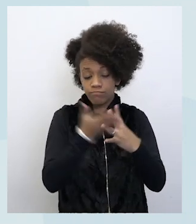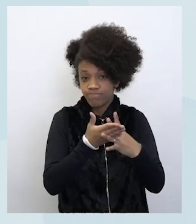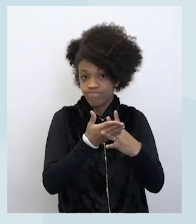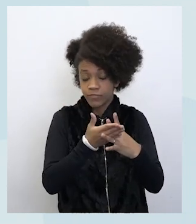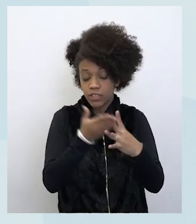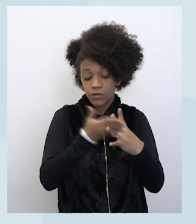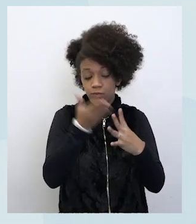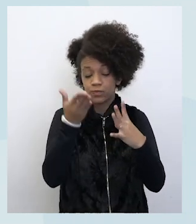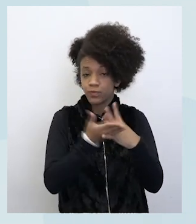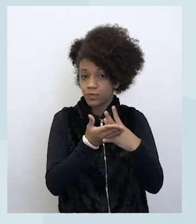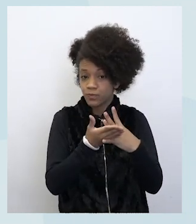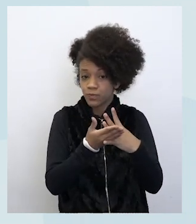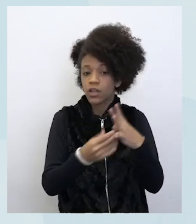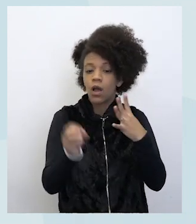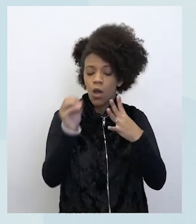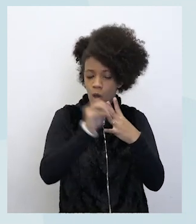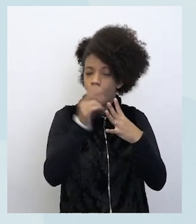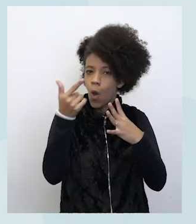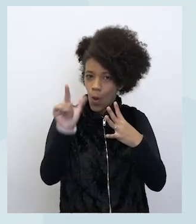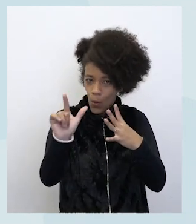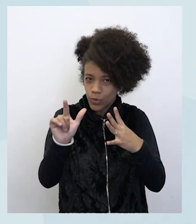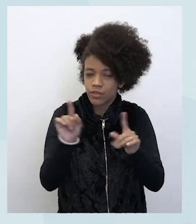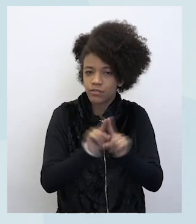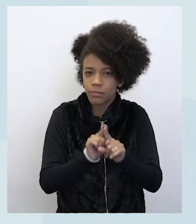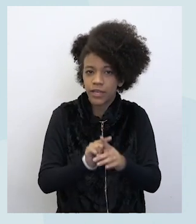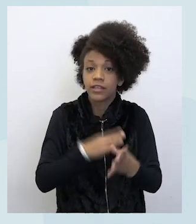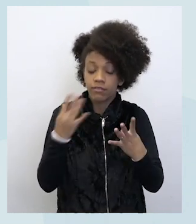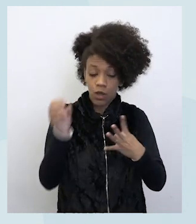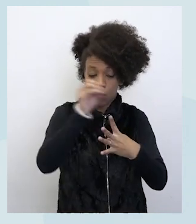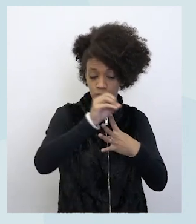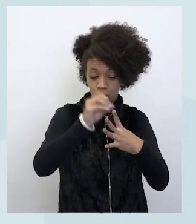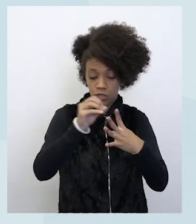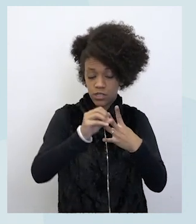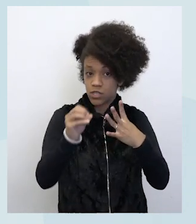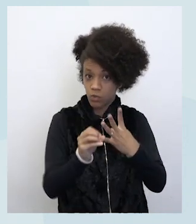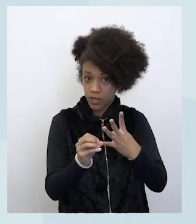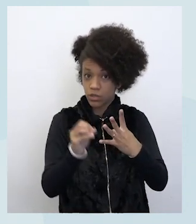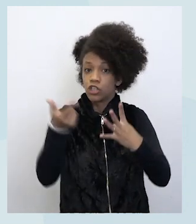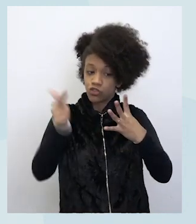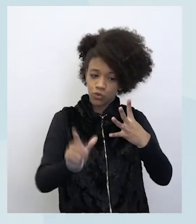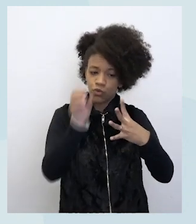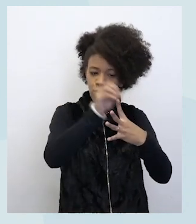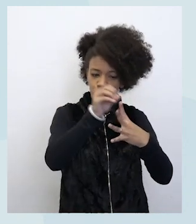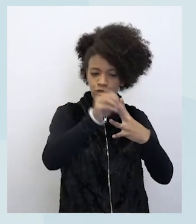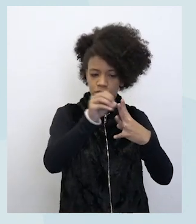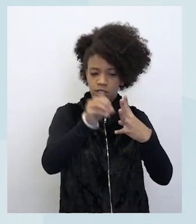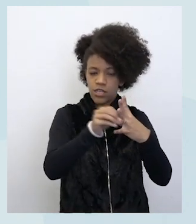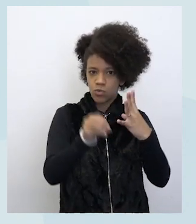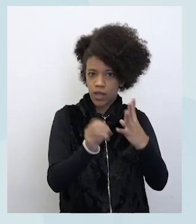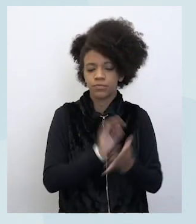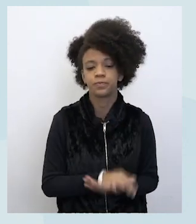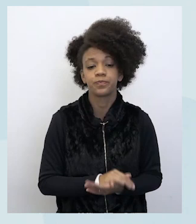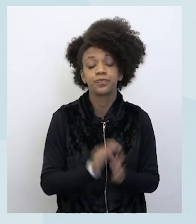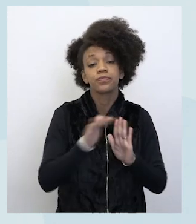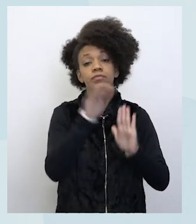E entre o 3 e o 4, também a gente vai colocar mais uma bolinha. Abaixo dessas, o que a gente